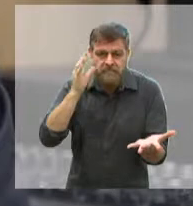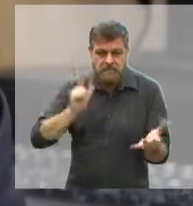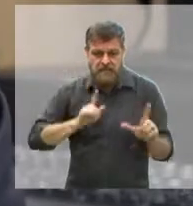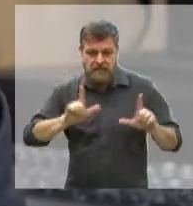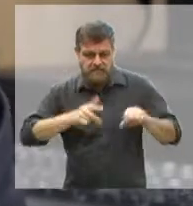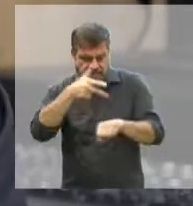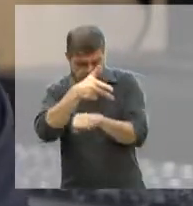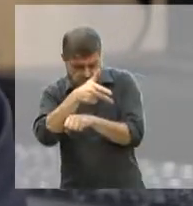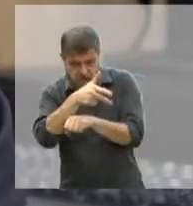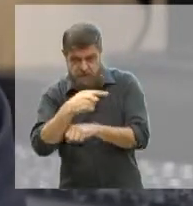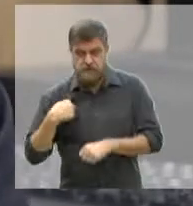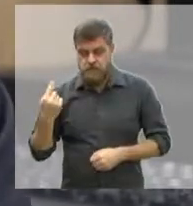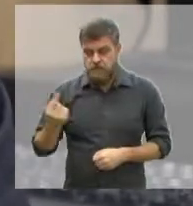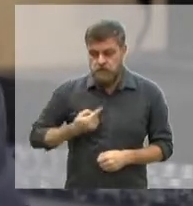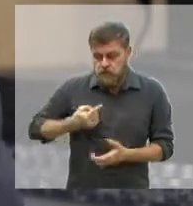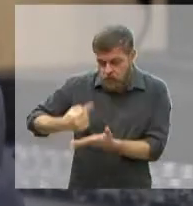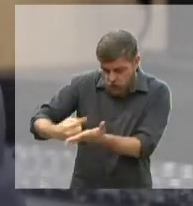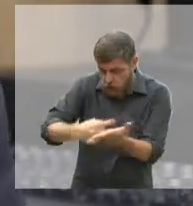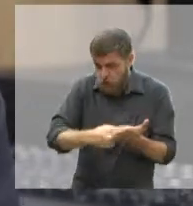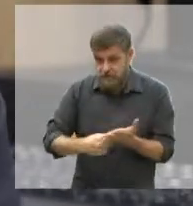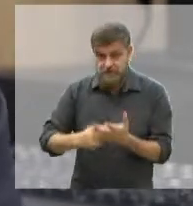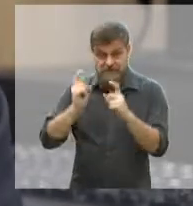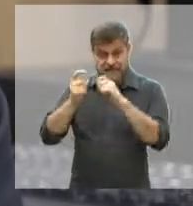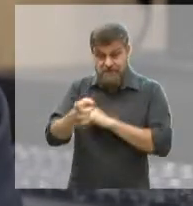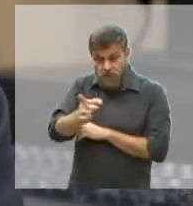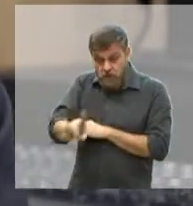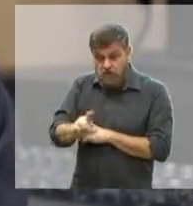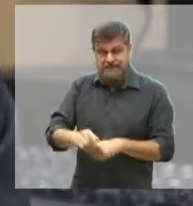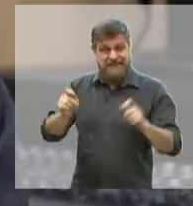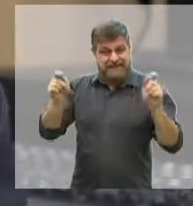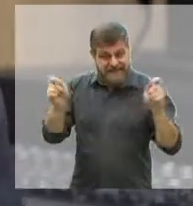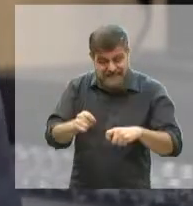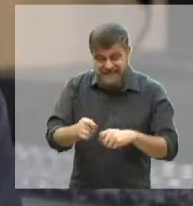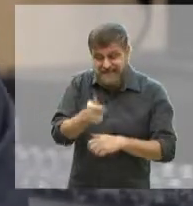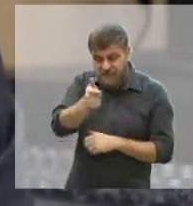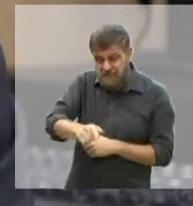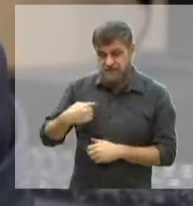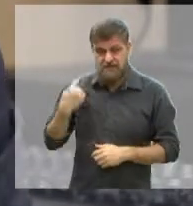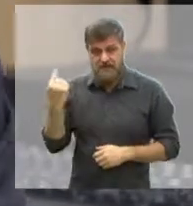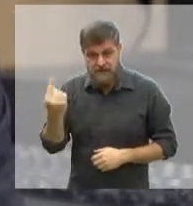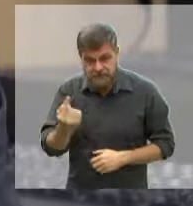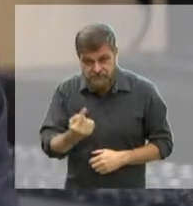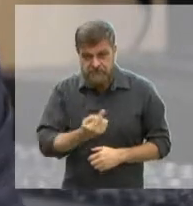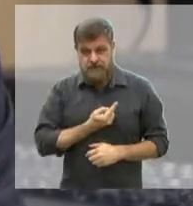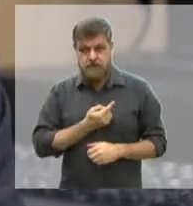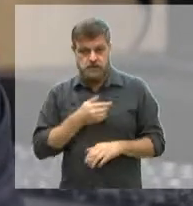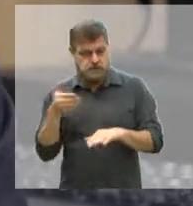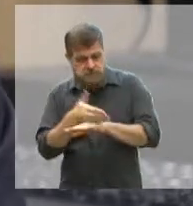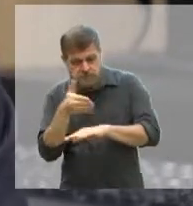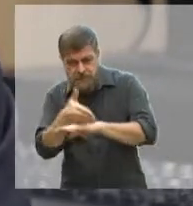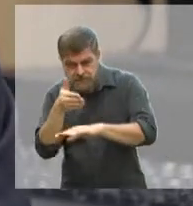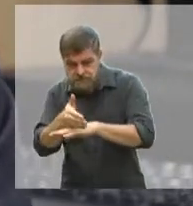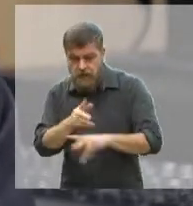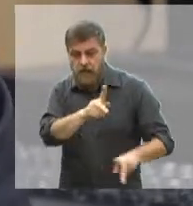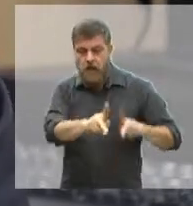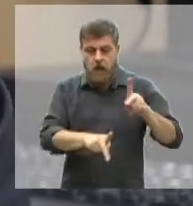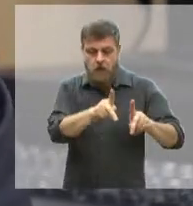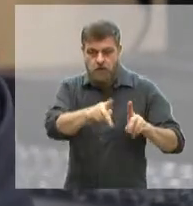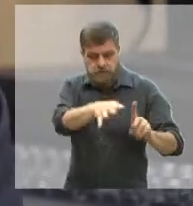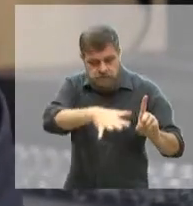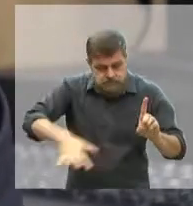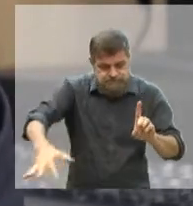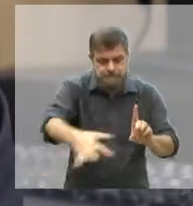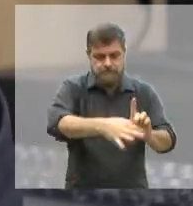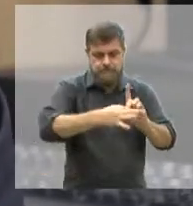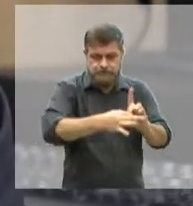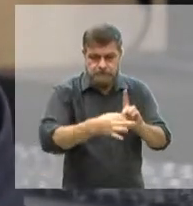de Saúde deliberou por isso na última reunião, e eu acho que isso vai permitir, novamente, um gradiente de participação popular nos